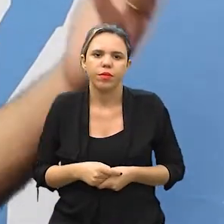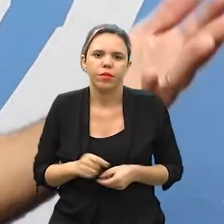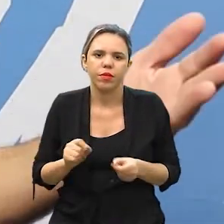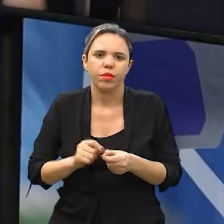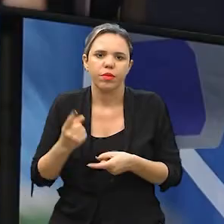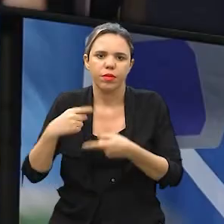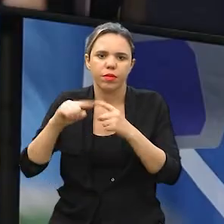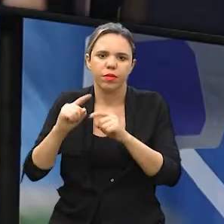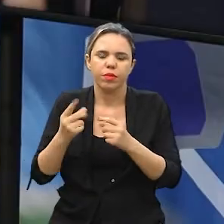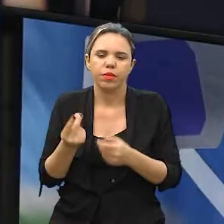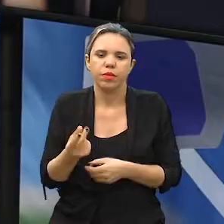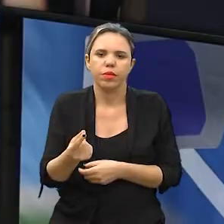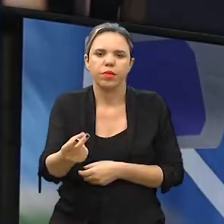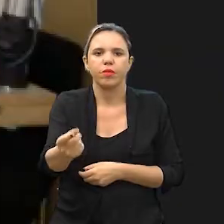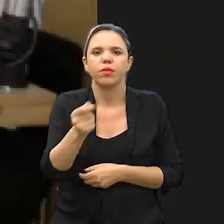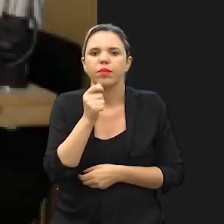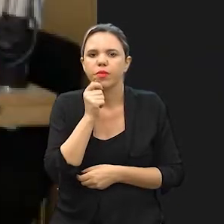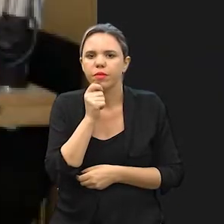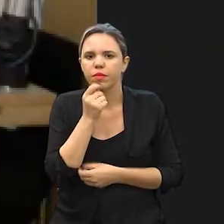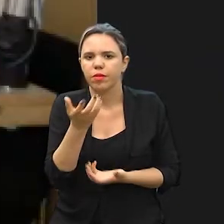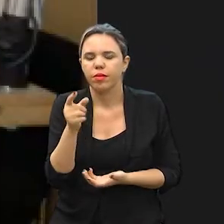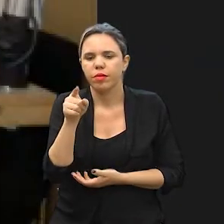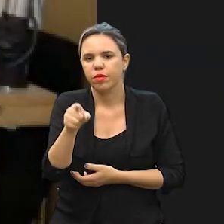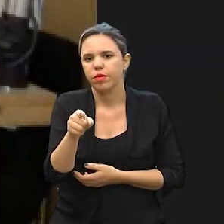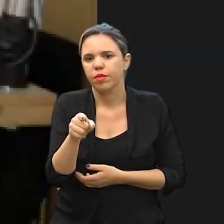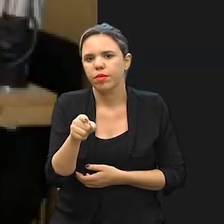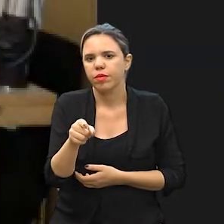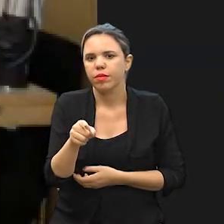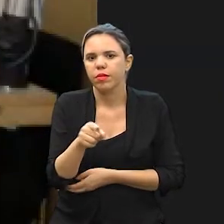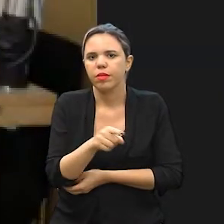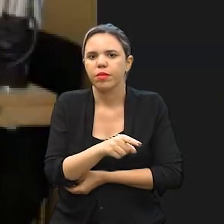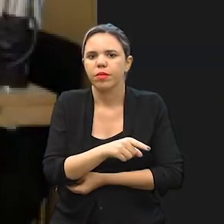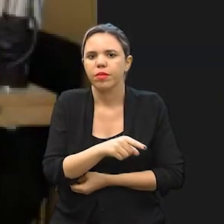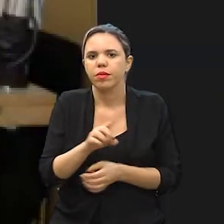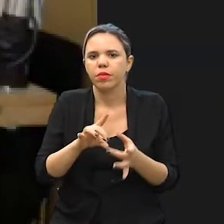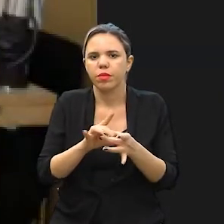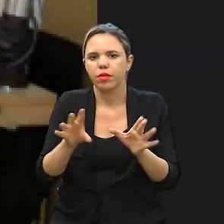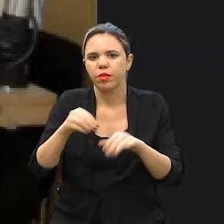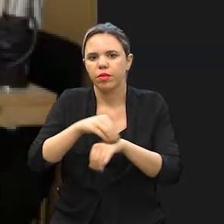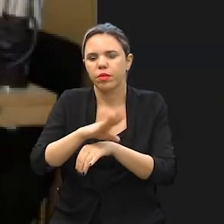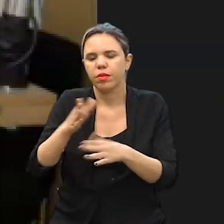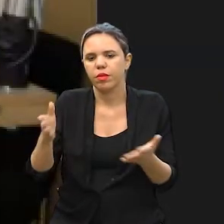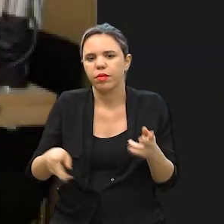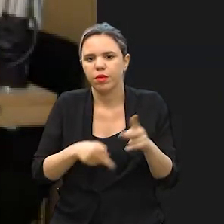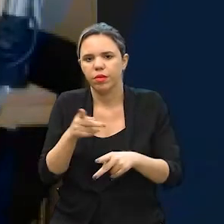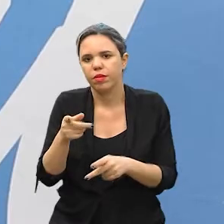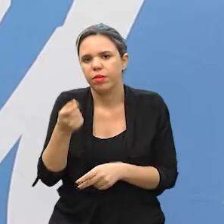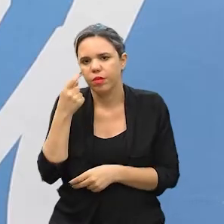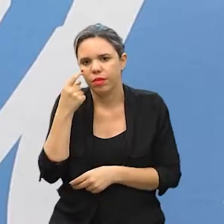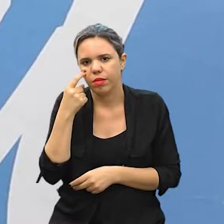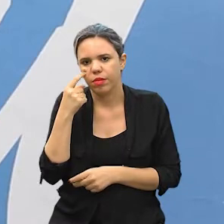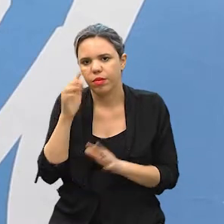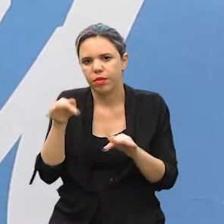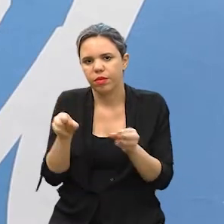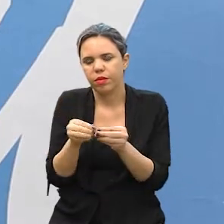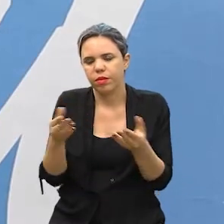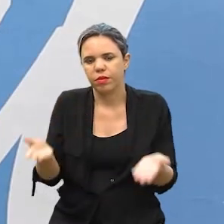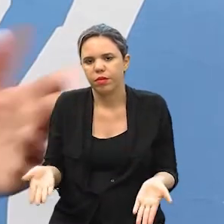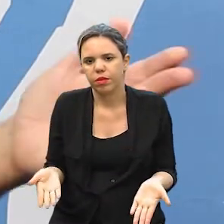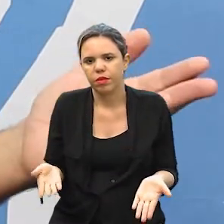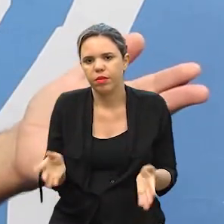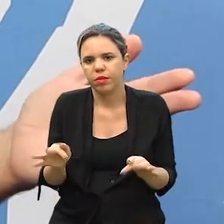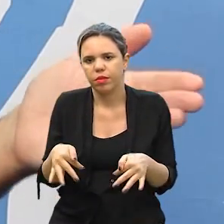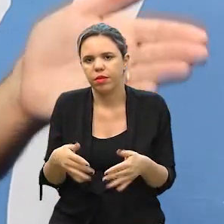fazer sucesso por muito tempo ainda. Quero que você... Se Deus quiser. Deixe o seu recado para a turma aí final, para a